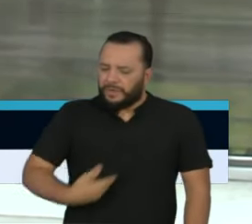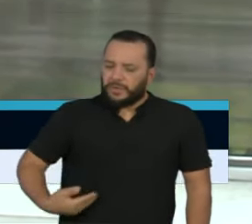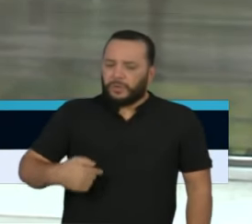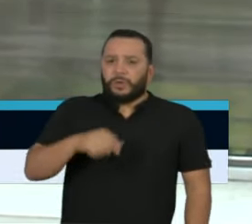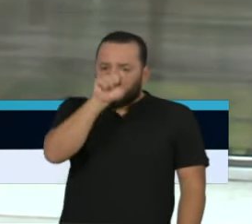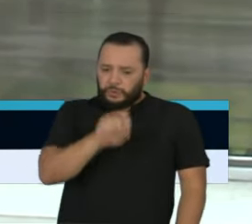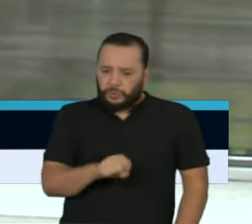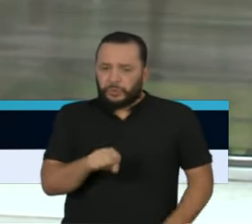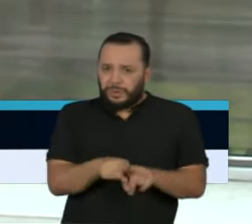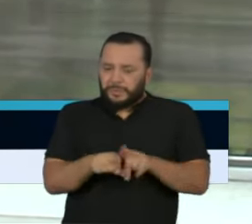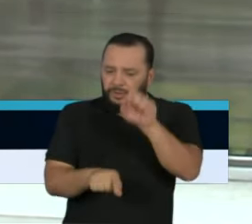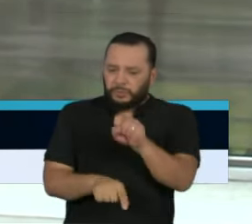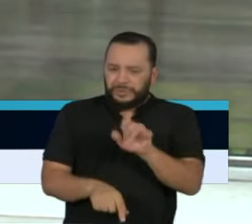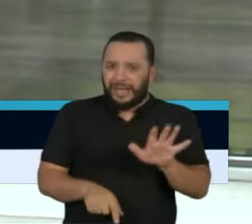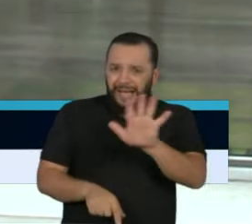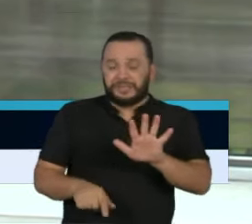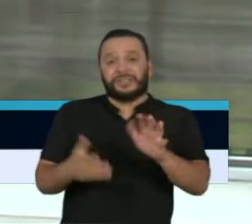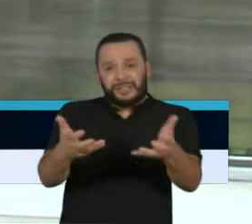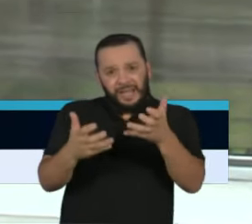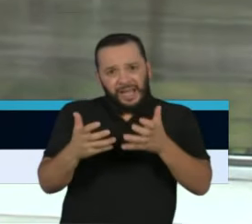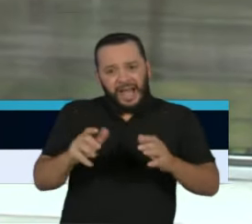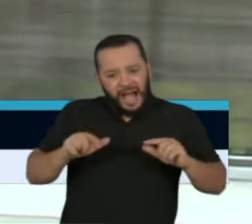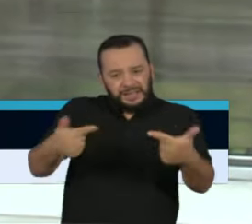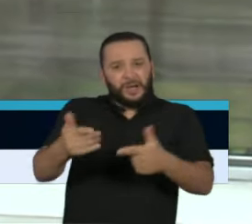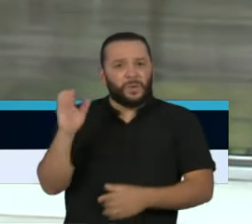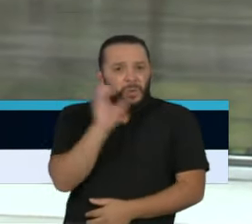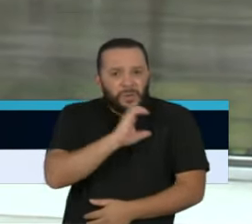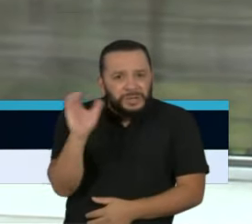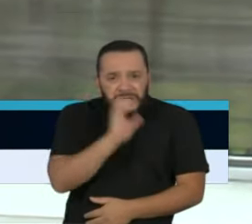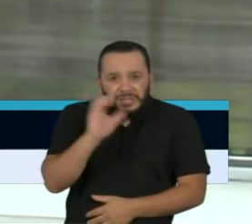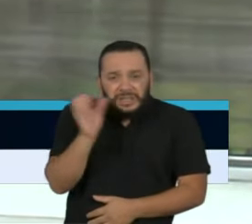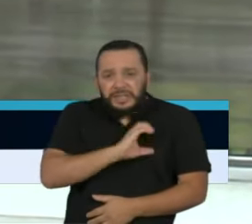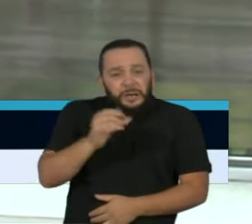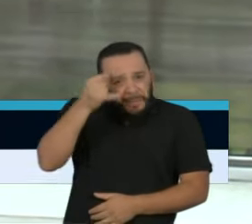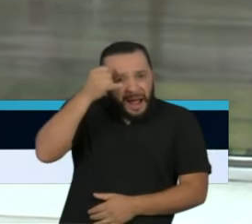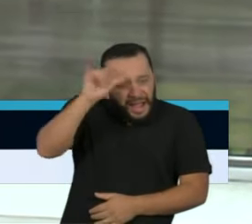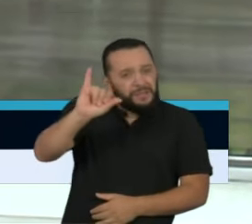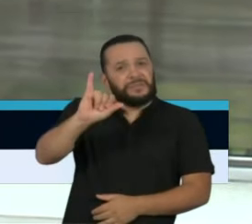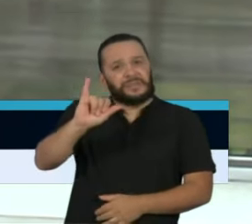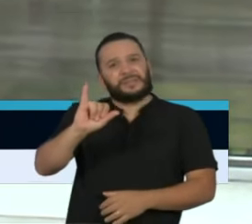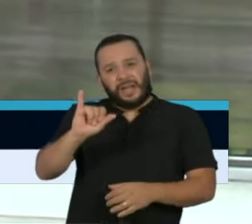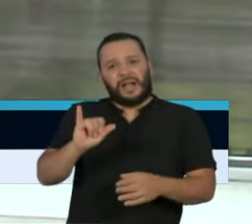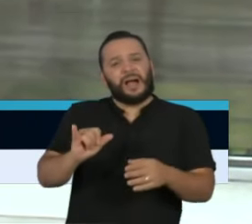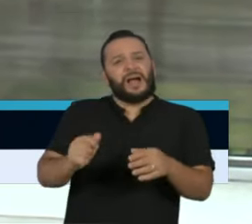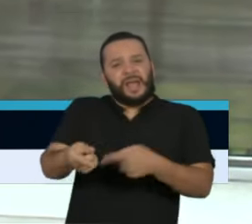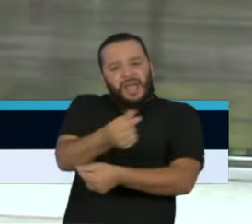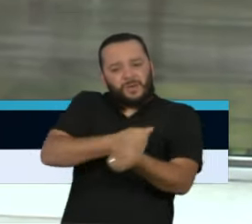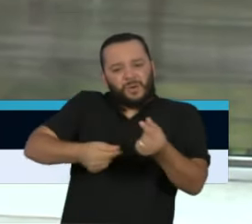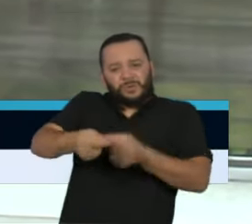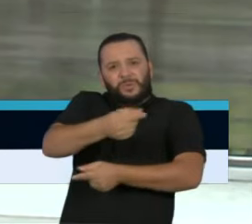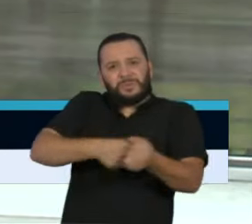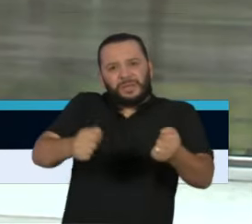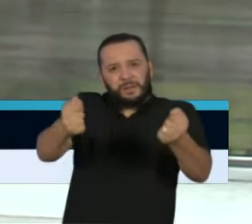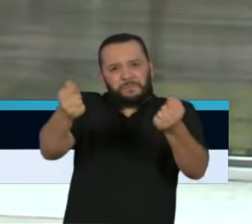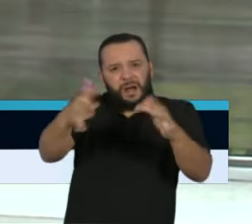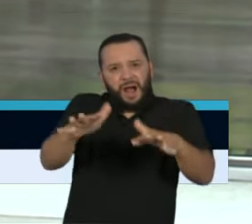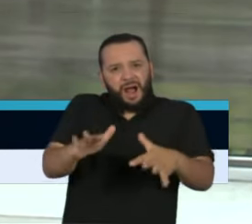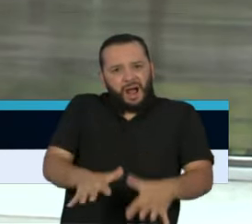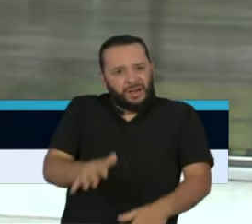solicitam ações urgentes do governo federal para evitar o colapso econômico destes